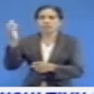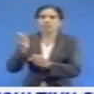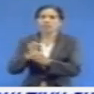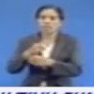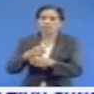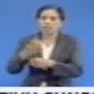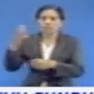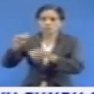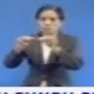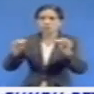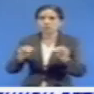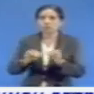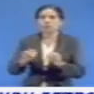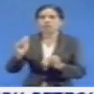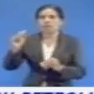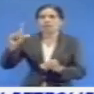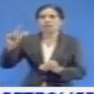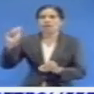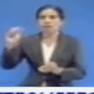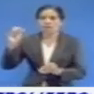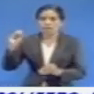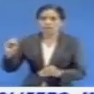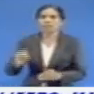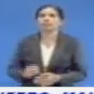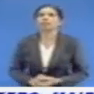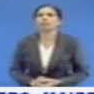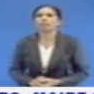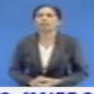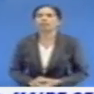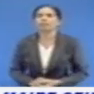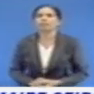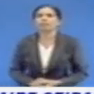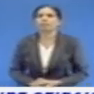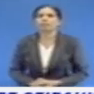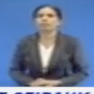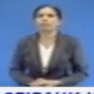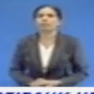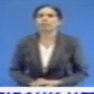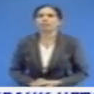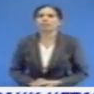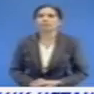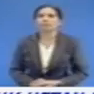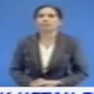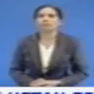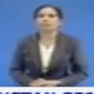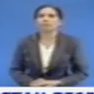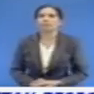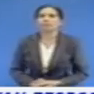posto administrativo alas municipio Manufahi. Amaru Ornai, Ivonio de Oliveira, RTTL.